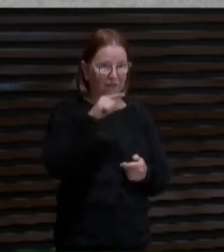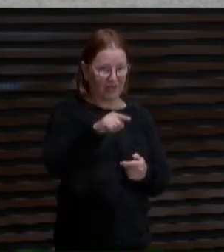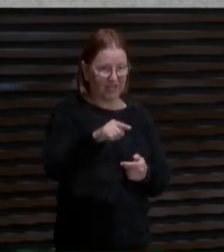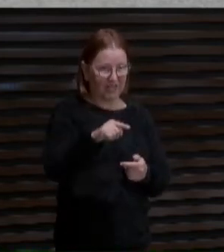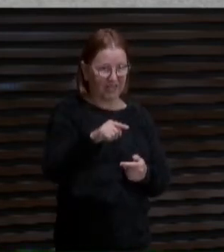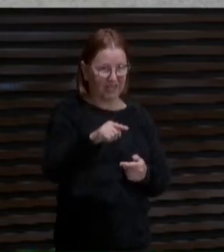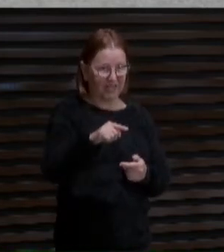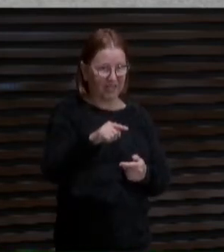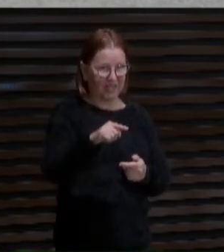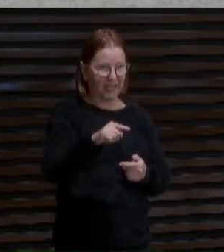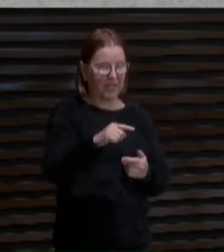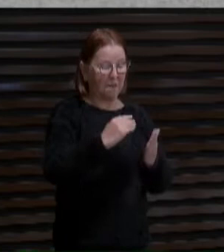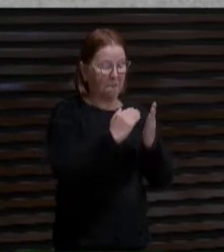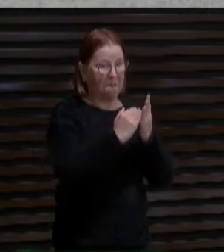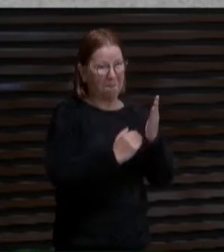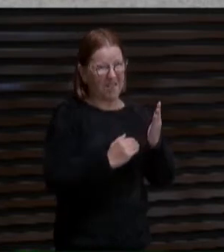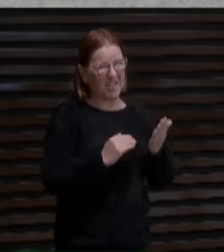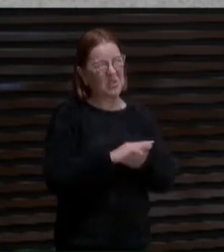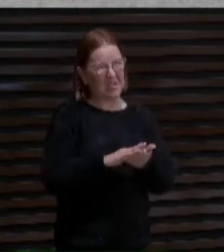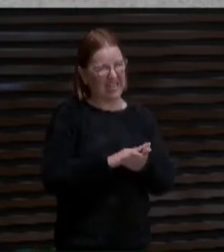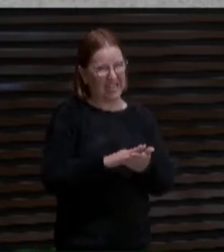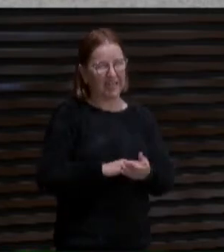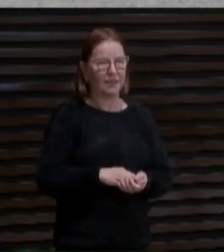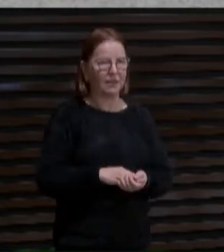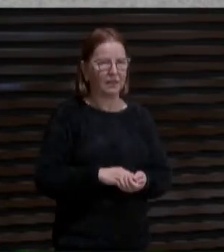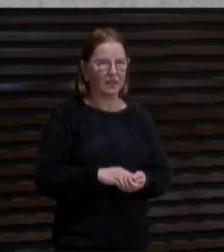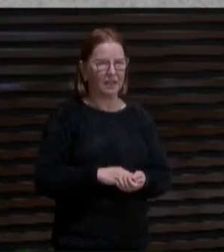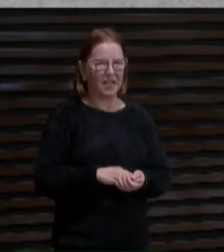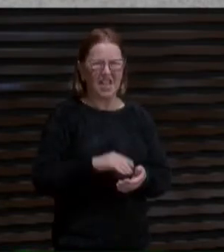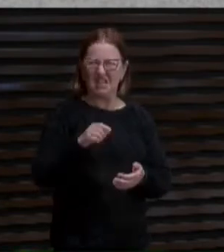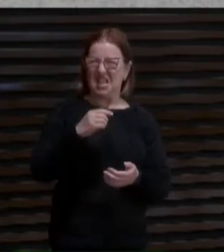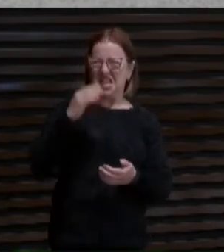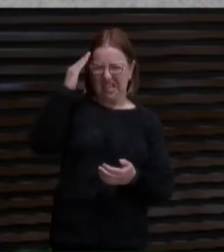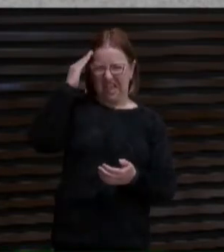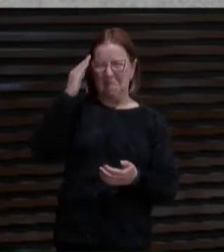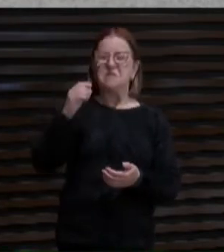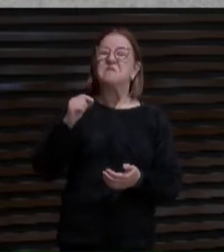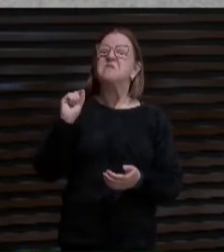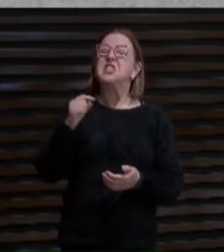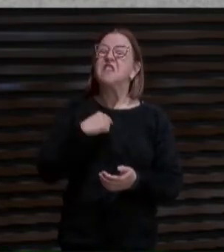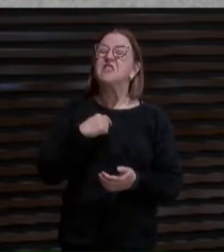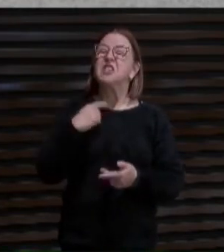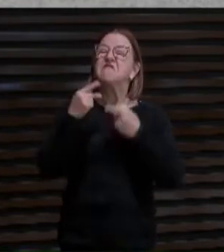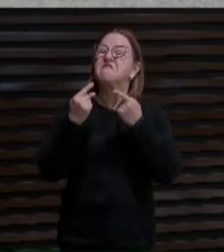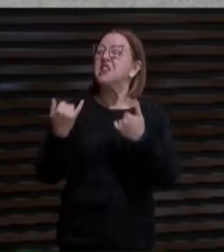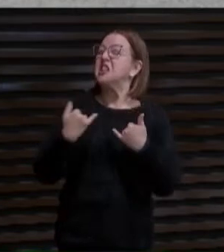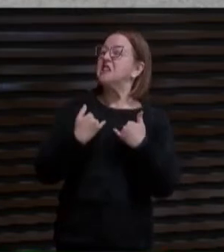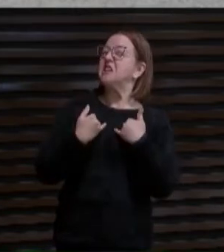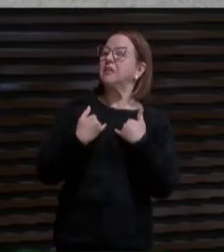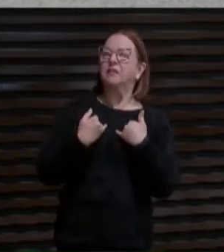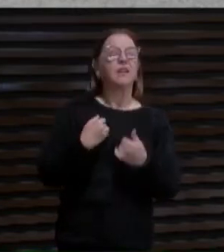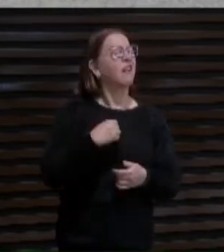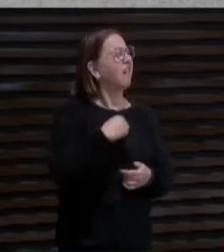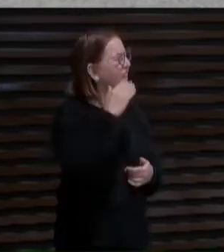aí Queremos ser alguma coisa você sabe com quem você tá falando eu sei com arrogante metida a besta que isso nascer de